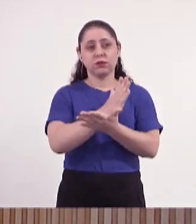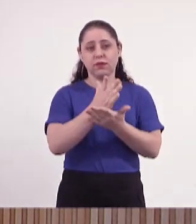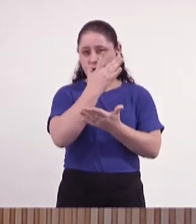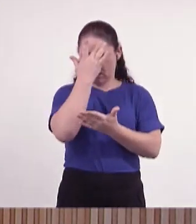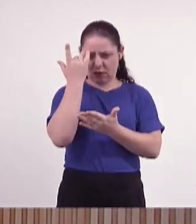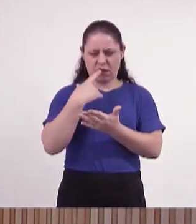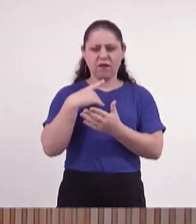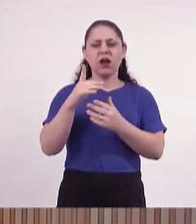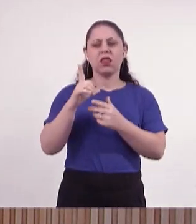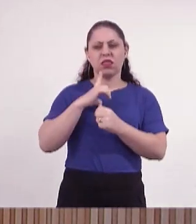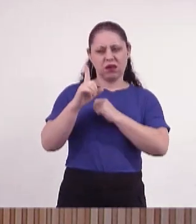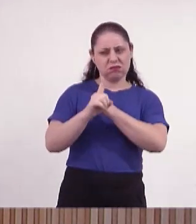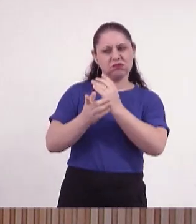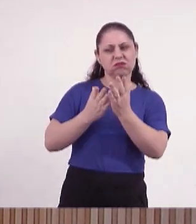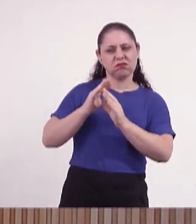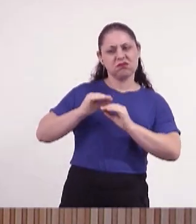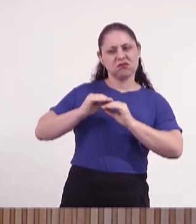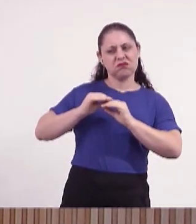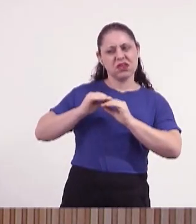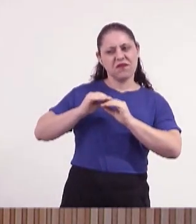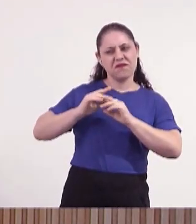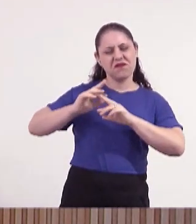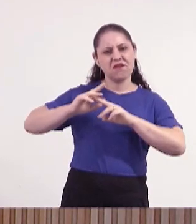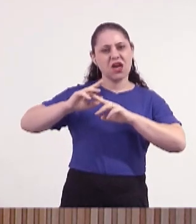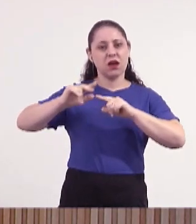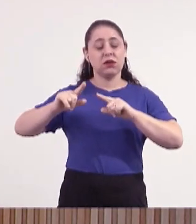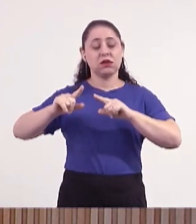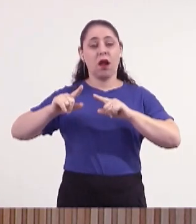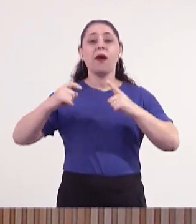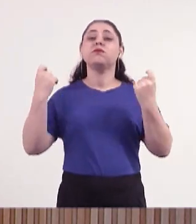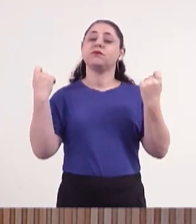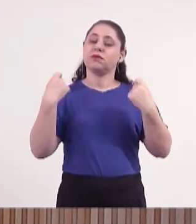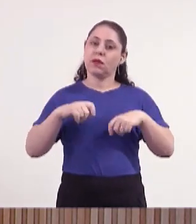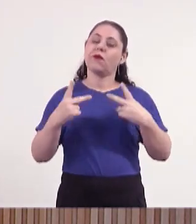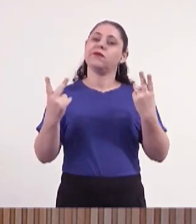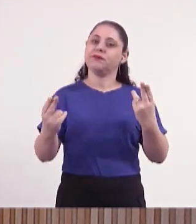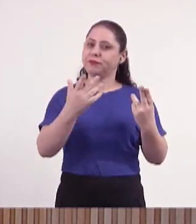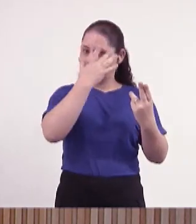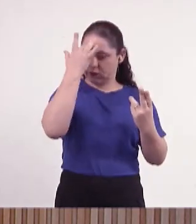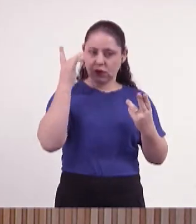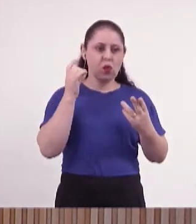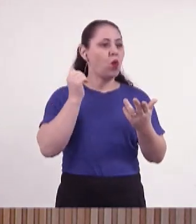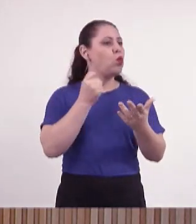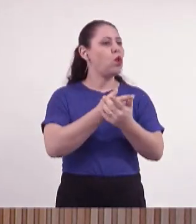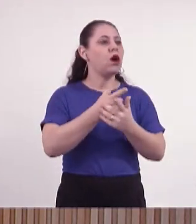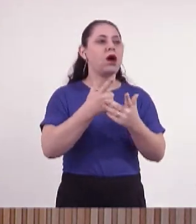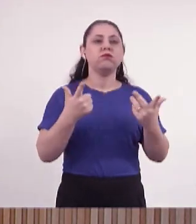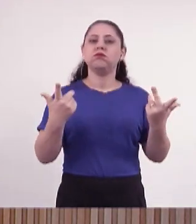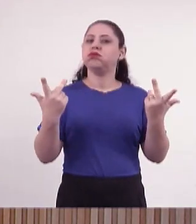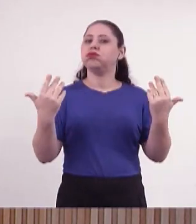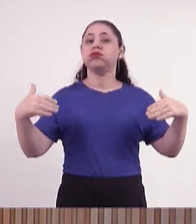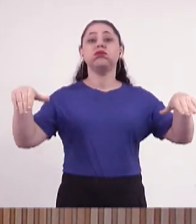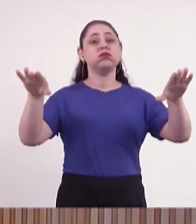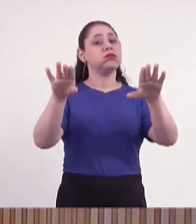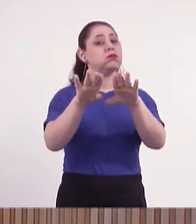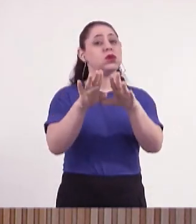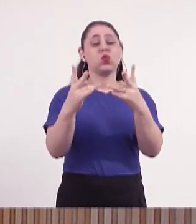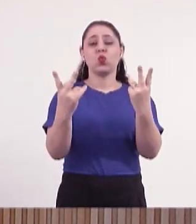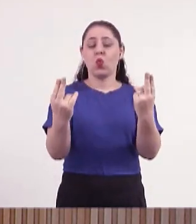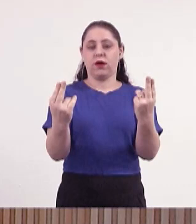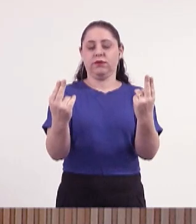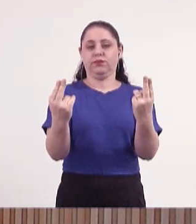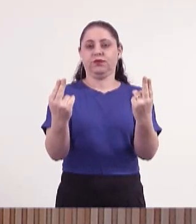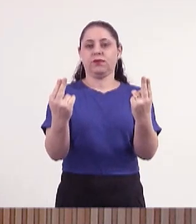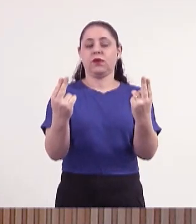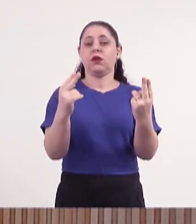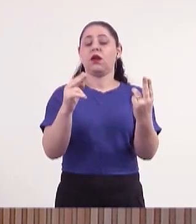lei ela quer assegurar, mais uma vez, que o tratamento ao consumidor ele tem que ser isonômico.